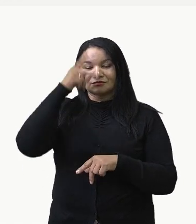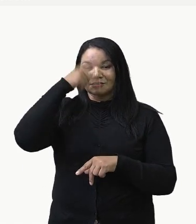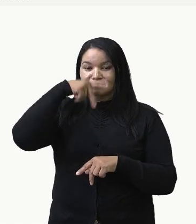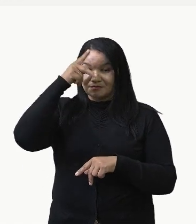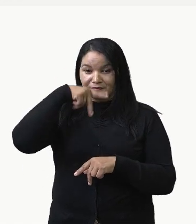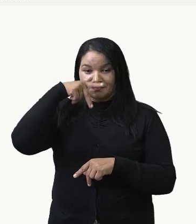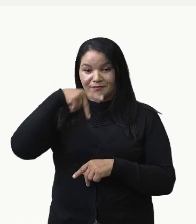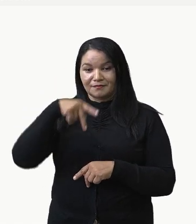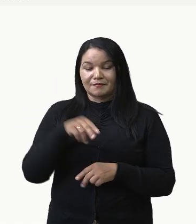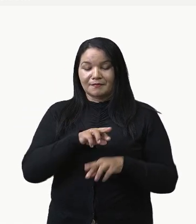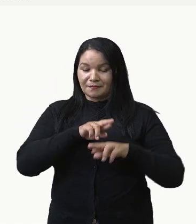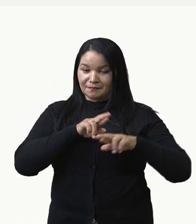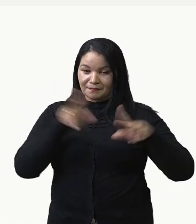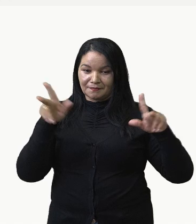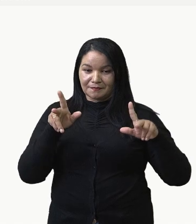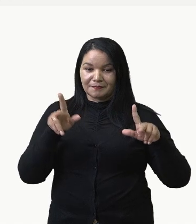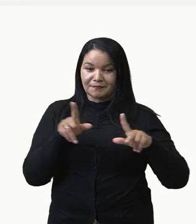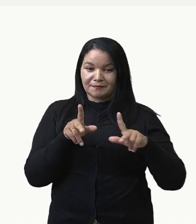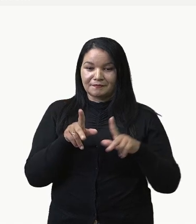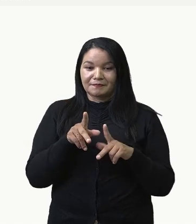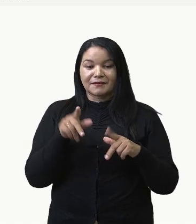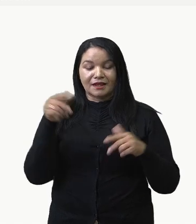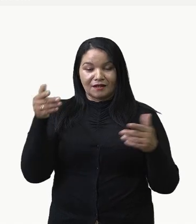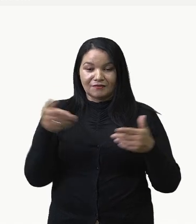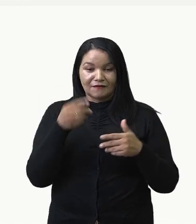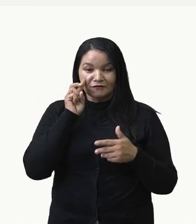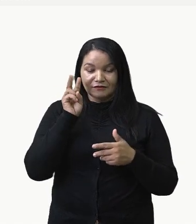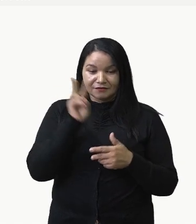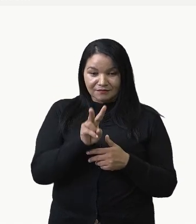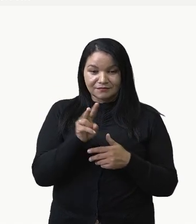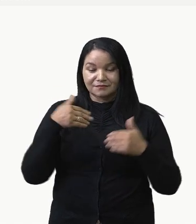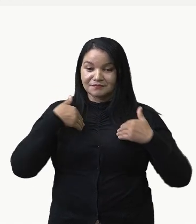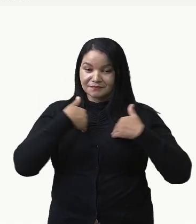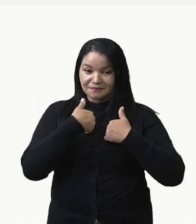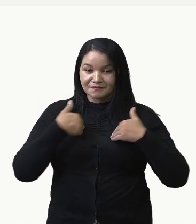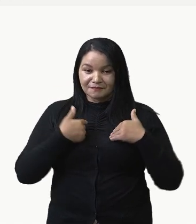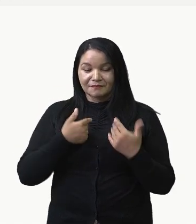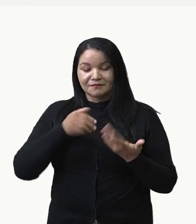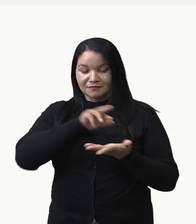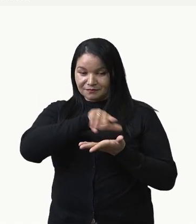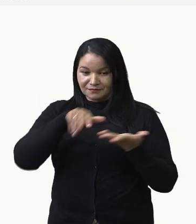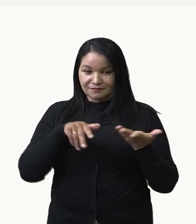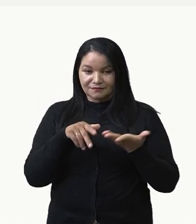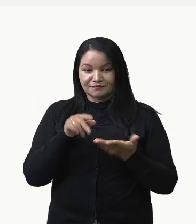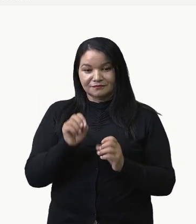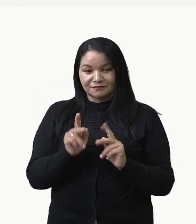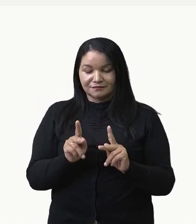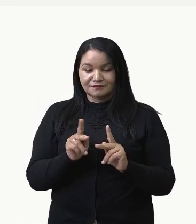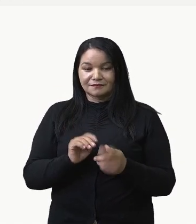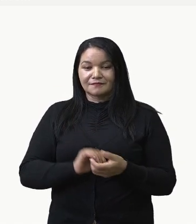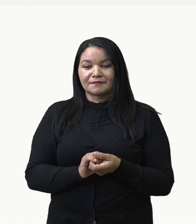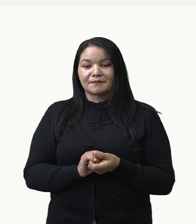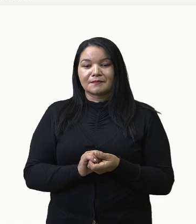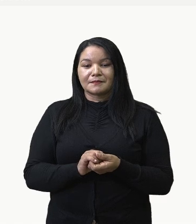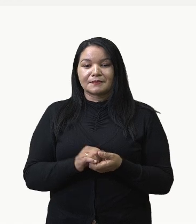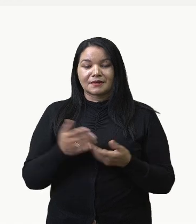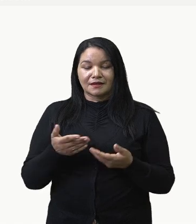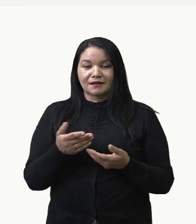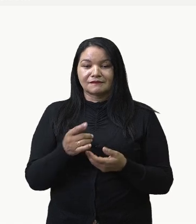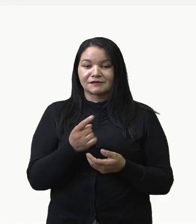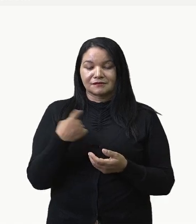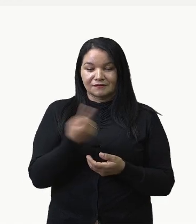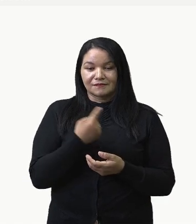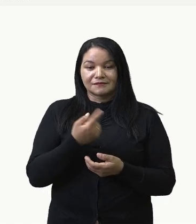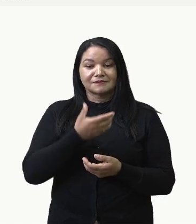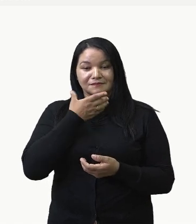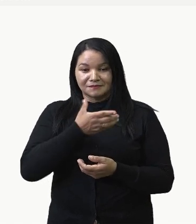ali peru não tem nada a ver com o peru nosso aqui do Brasil tá E para nós é um alimento que procuramos comer